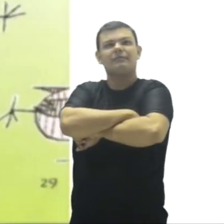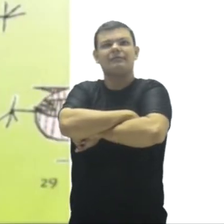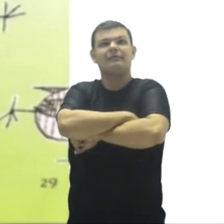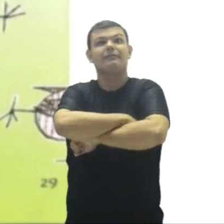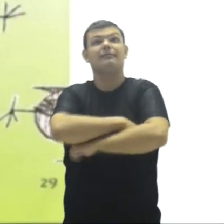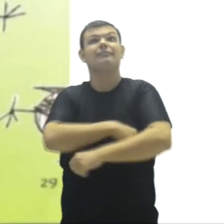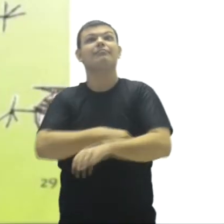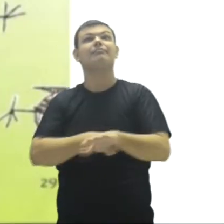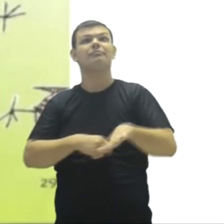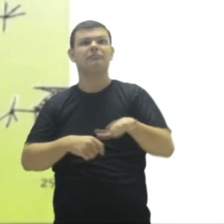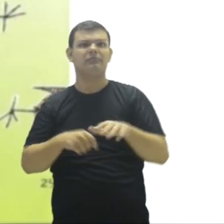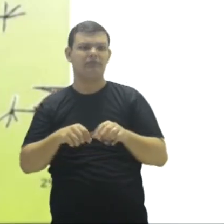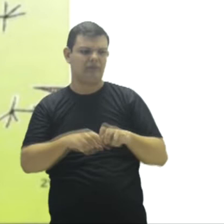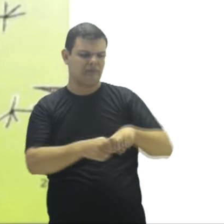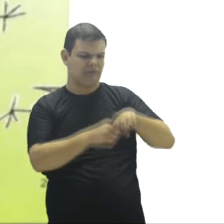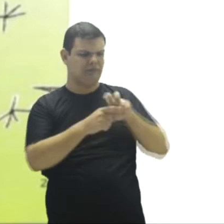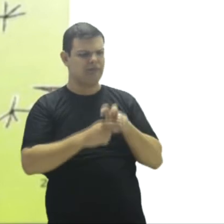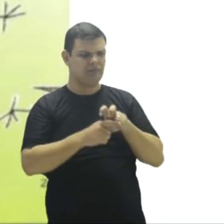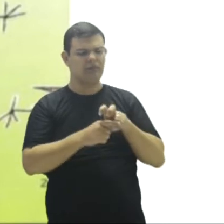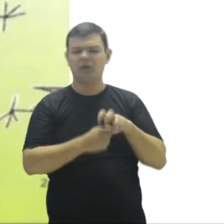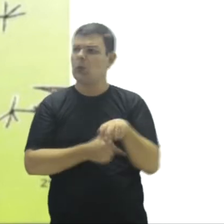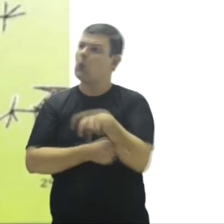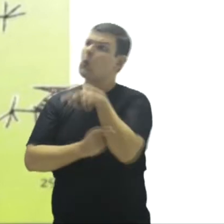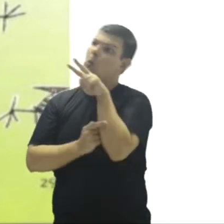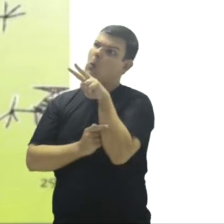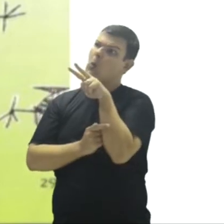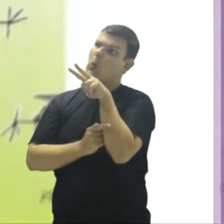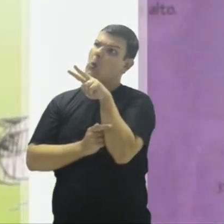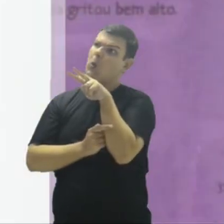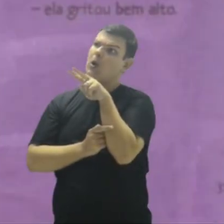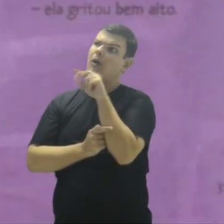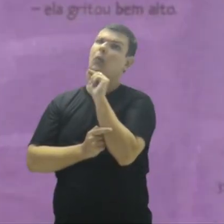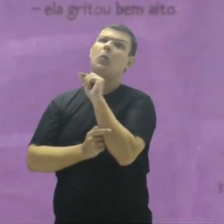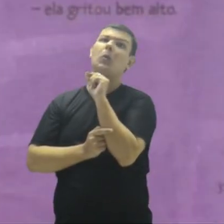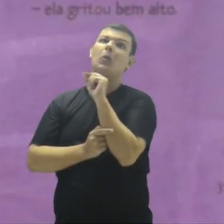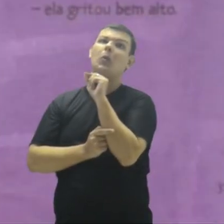Então a criaturinha olhou para a Mimosa e...